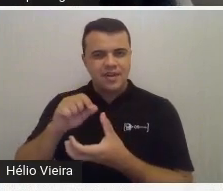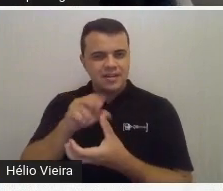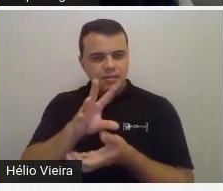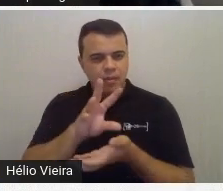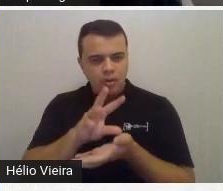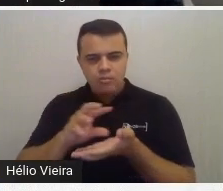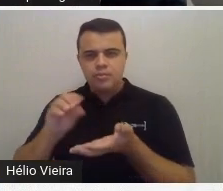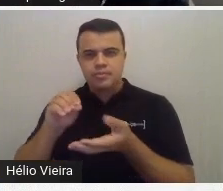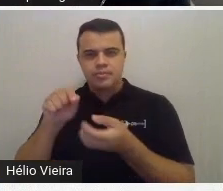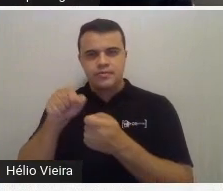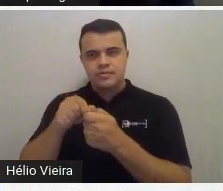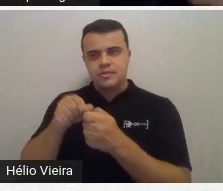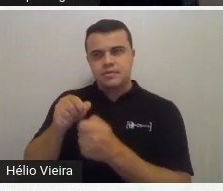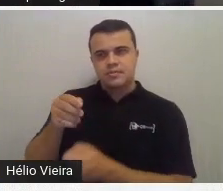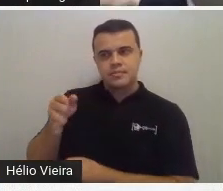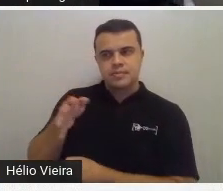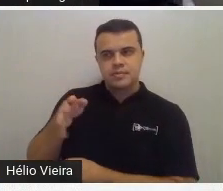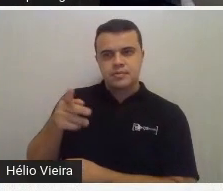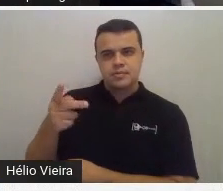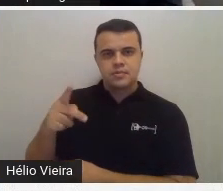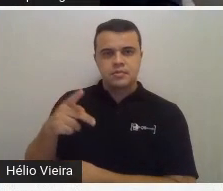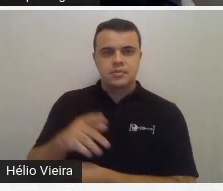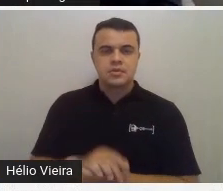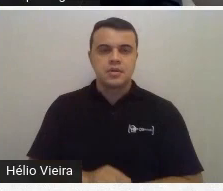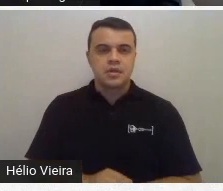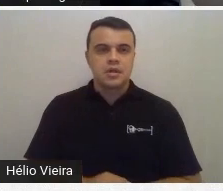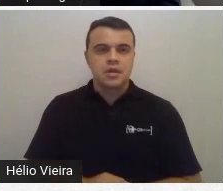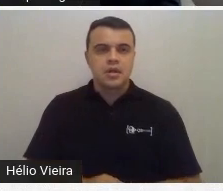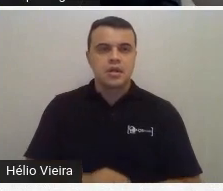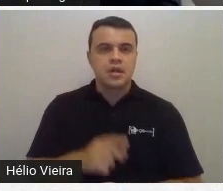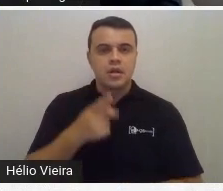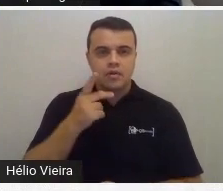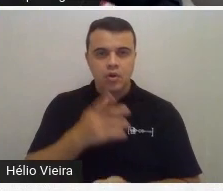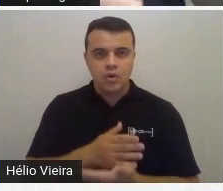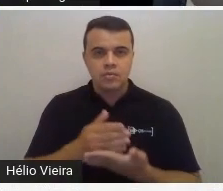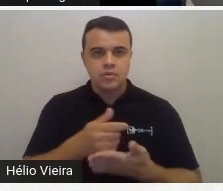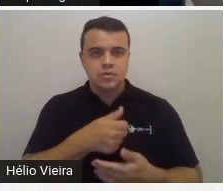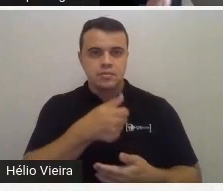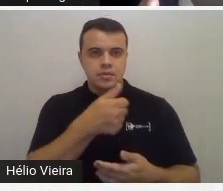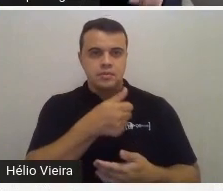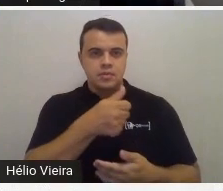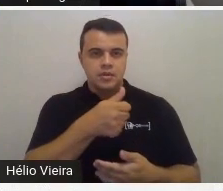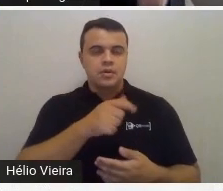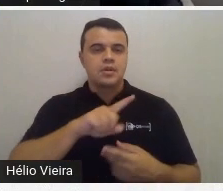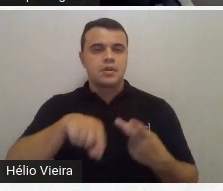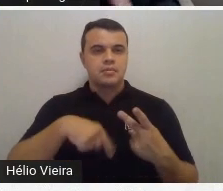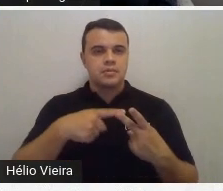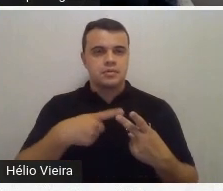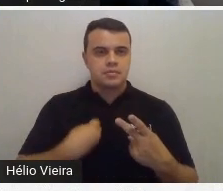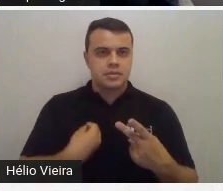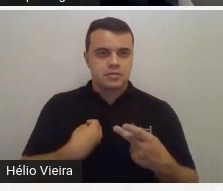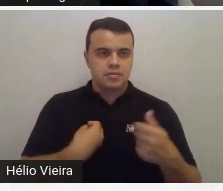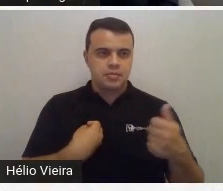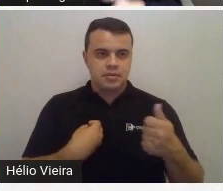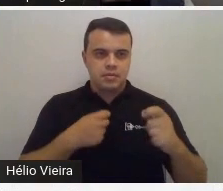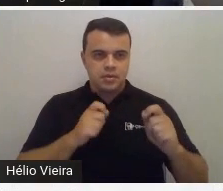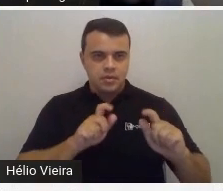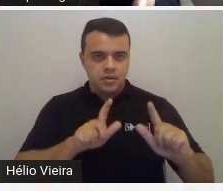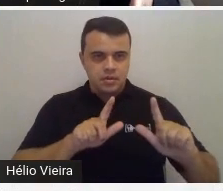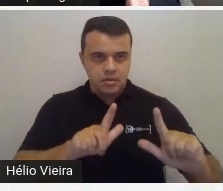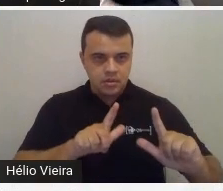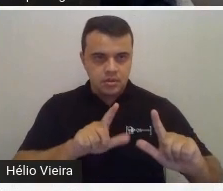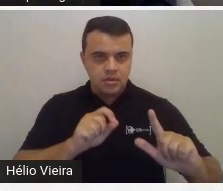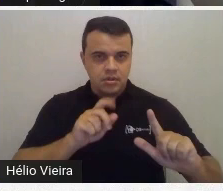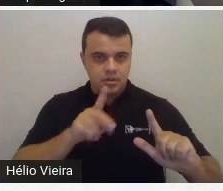para fazer as suas pinturas. Começou com o impressionismo, participou da primeira exposição dos